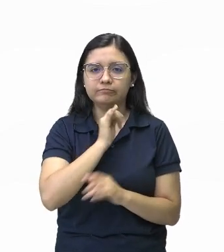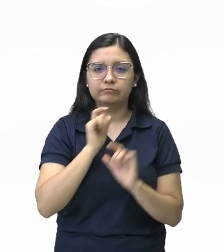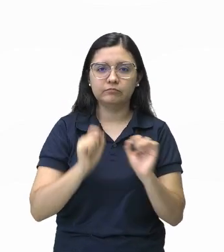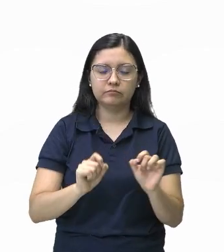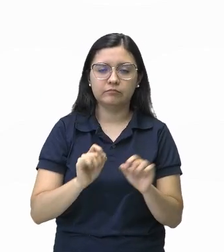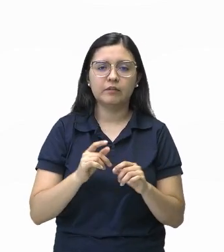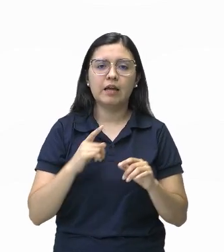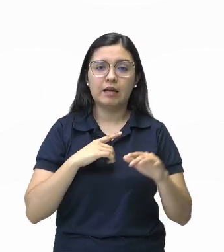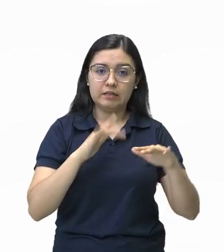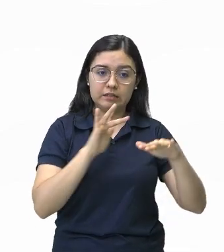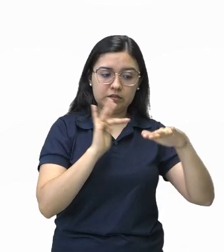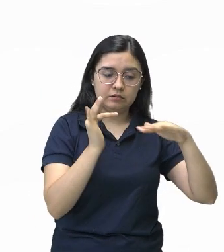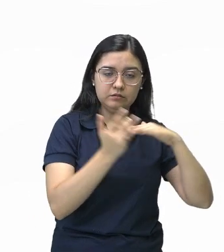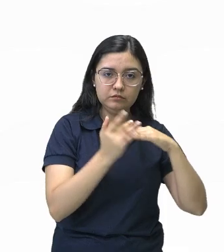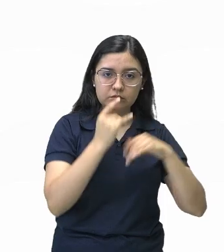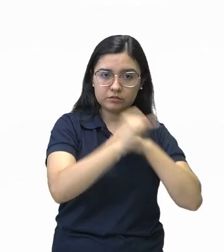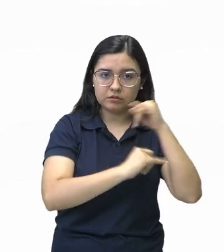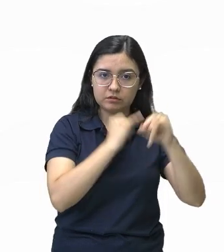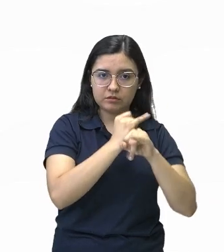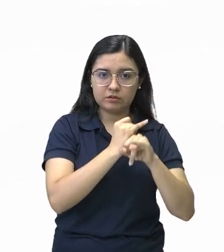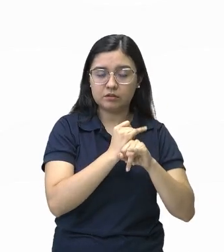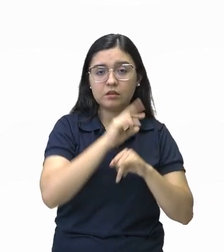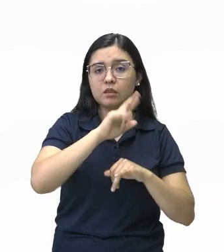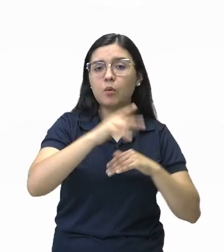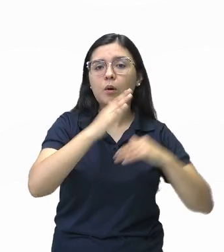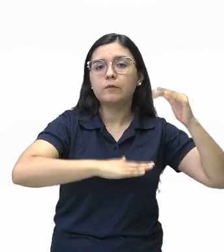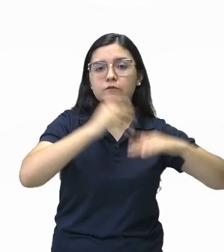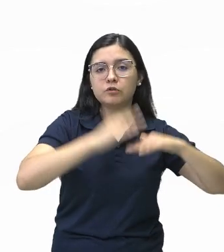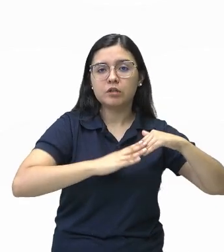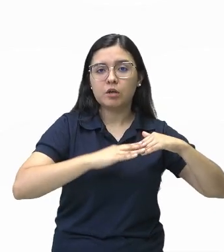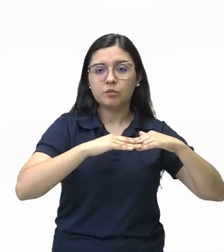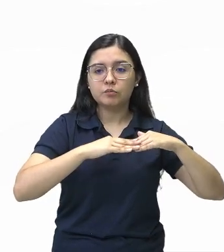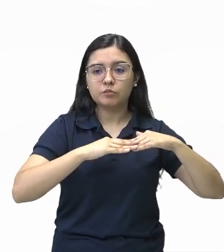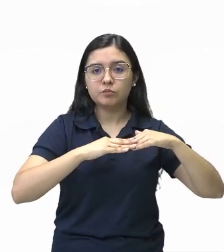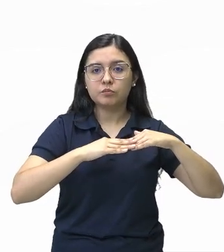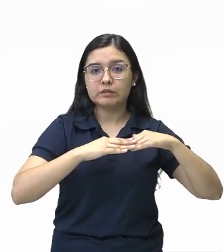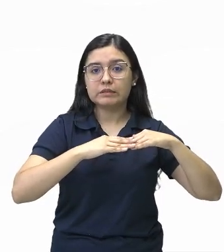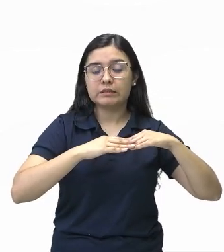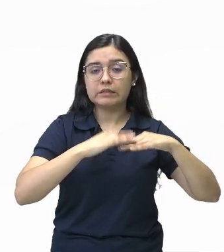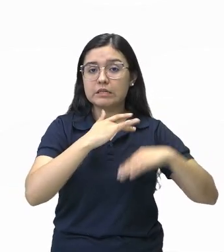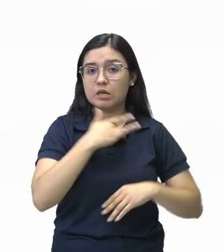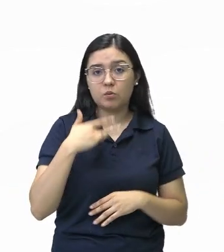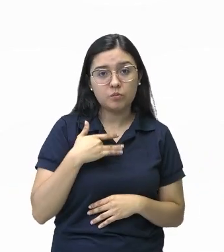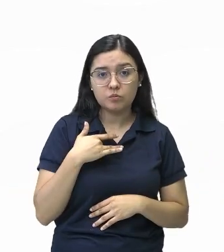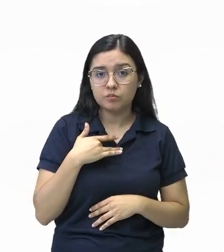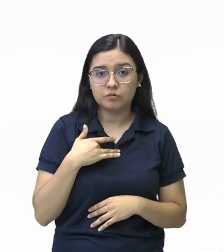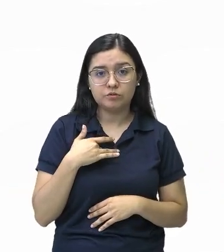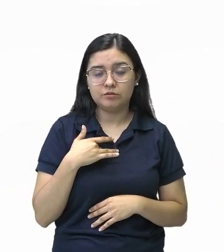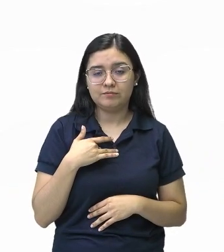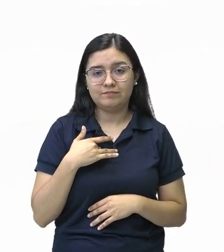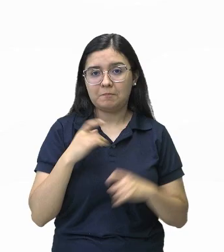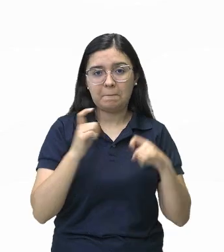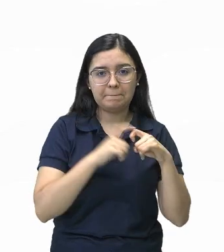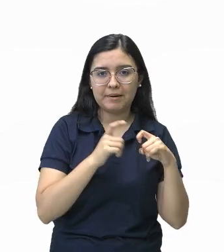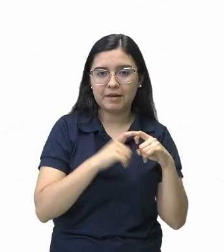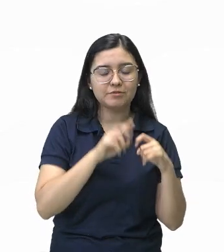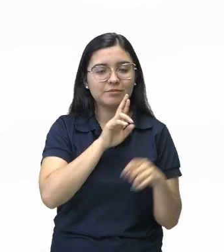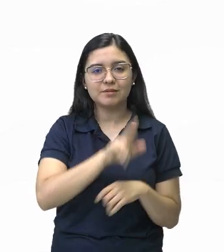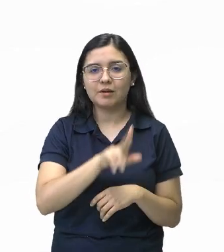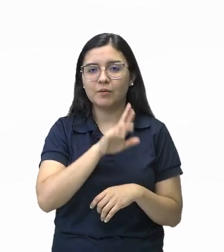a internet ela não é o profissional da saúde, né? Ela não é o profissional especializado, ela